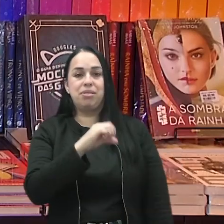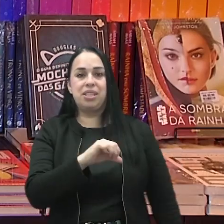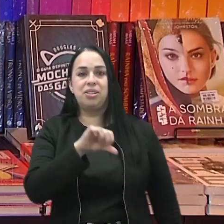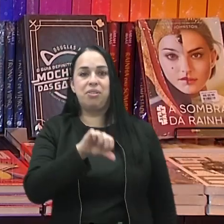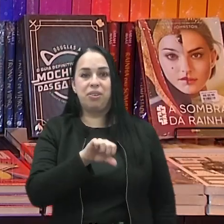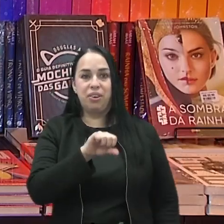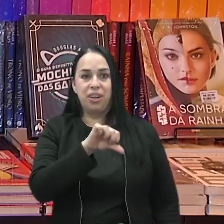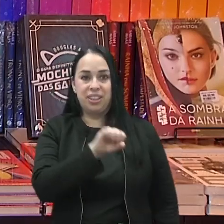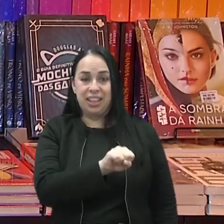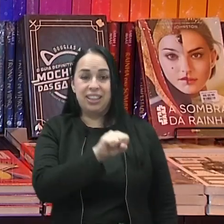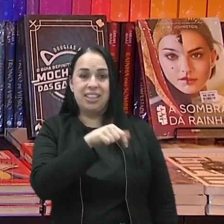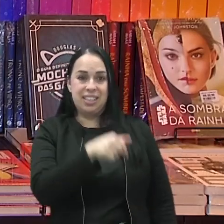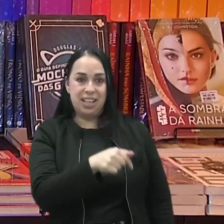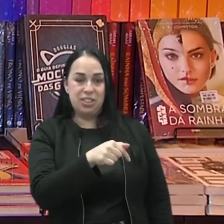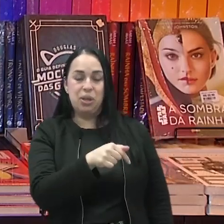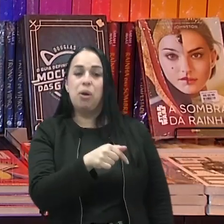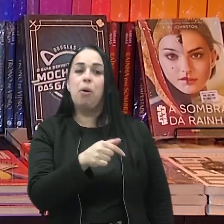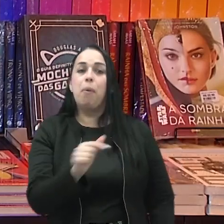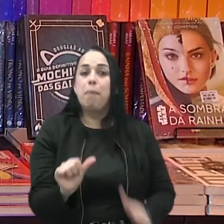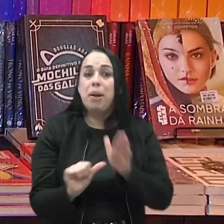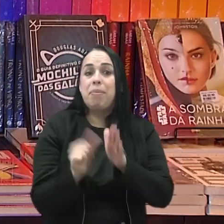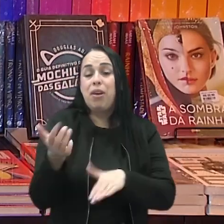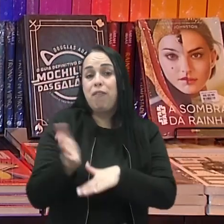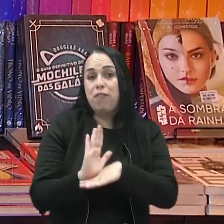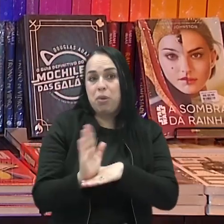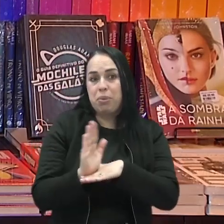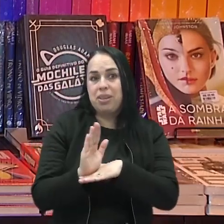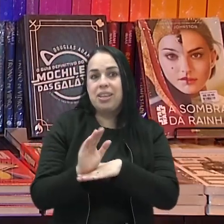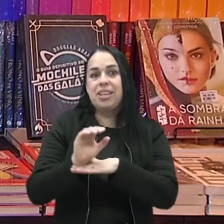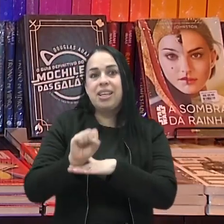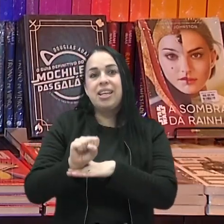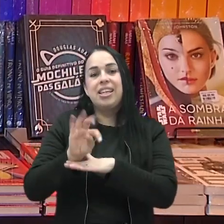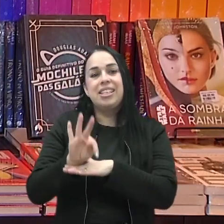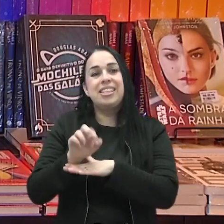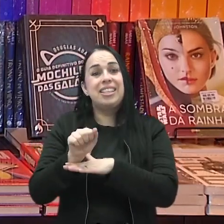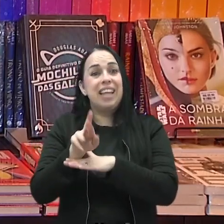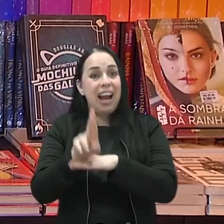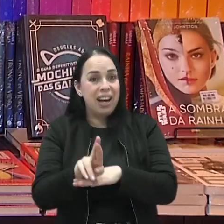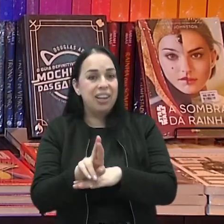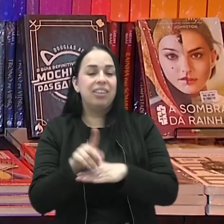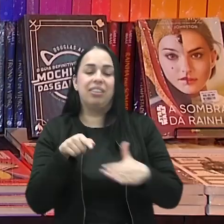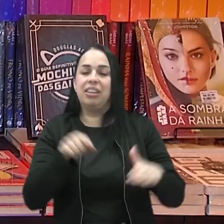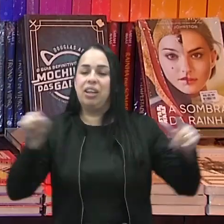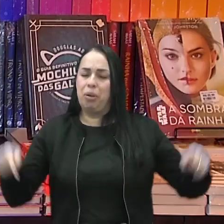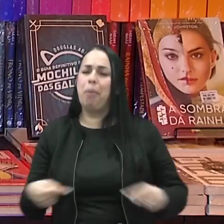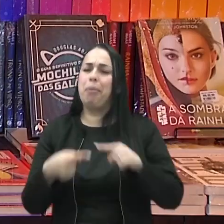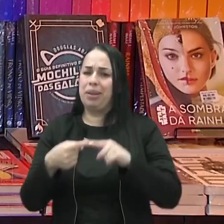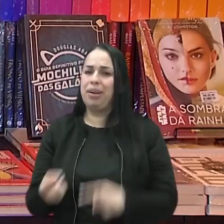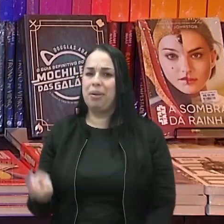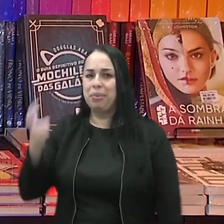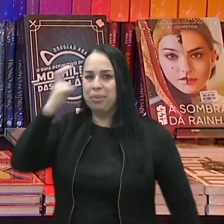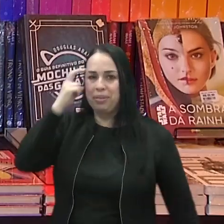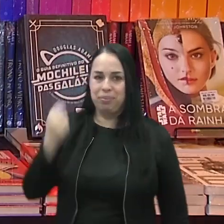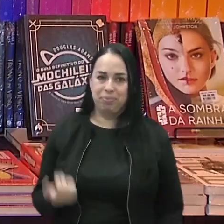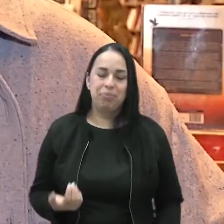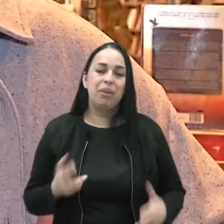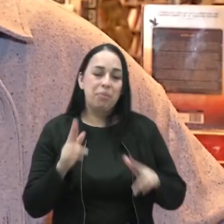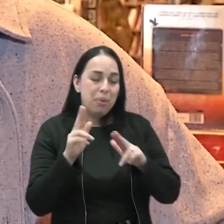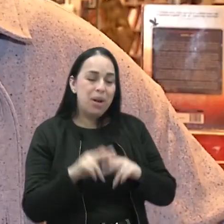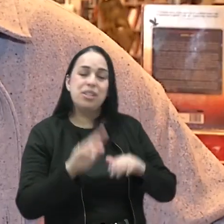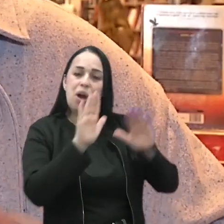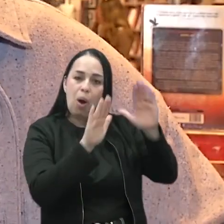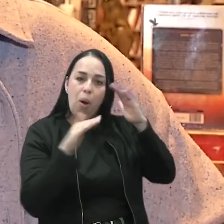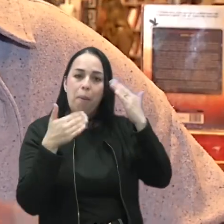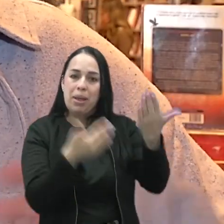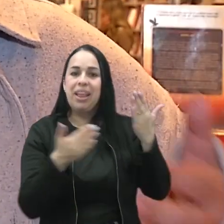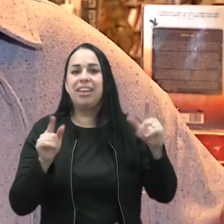1977, o filme da saga Star Wars, o primeiro, foi lançado nos cinemas. que é um símbolo da cultura geek. Nada mais